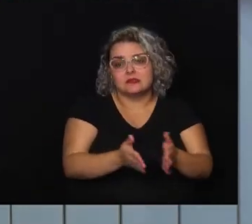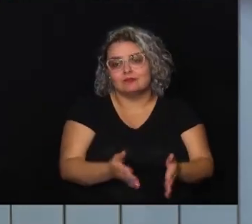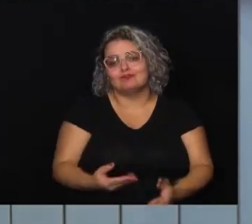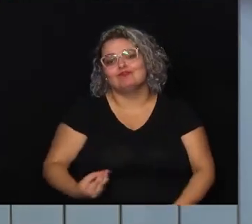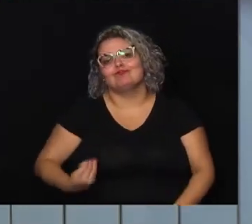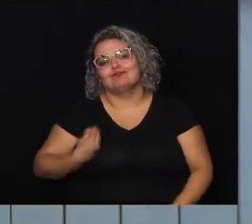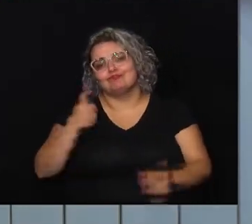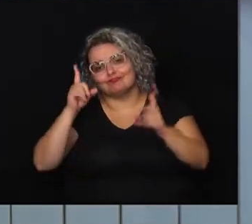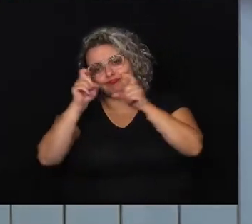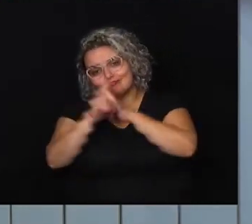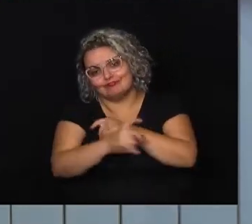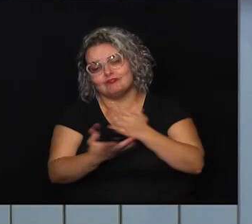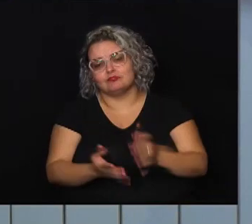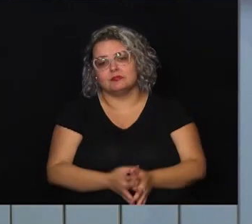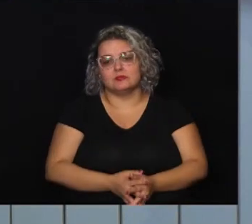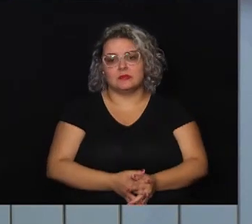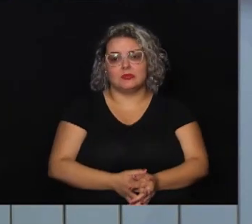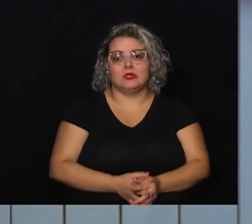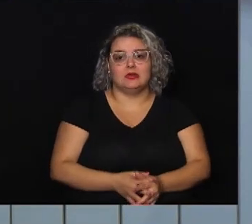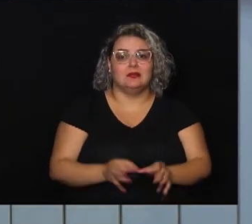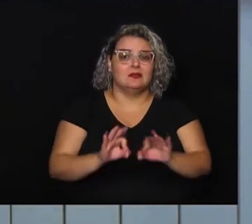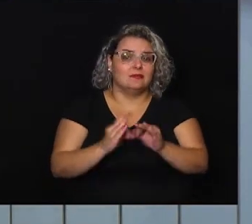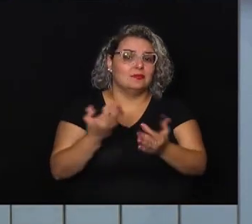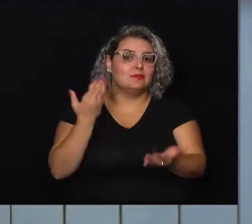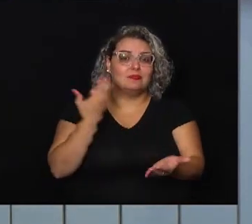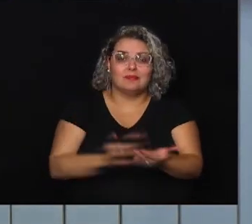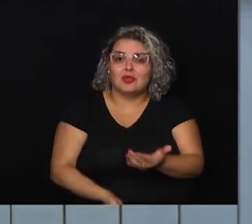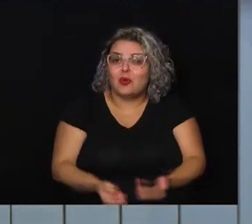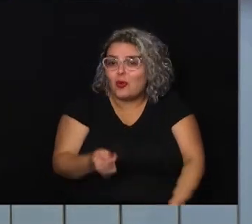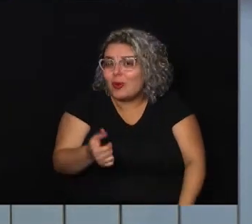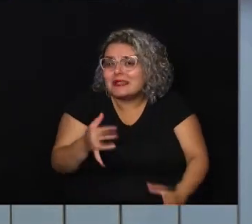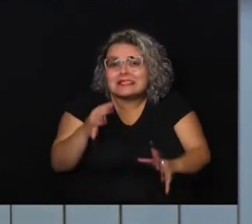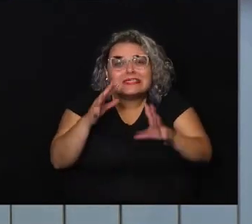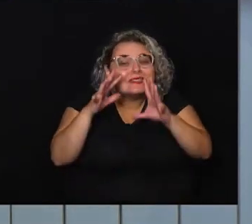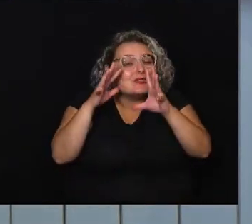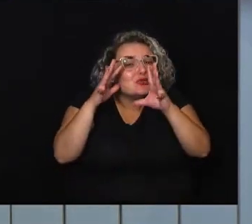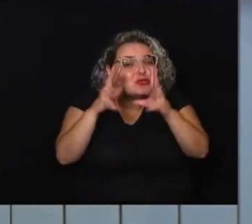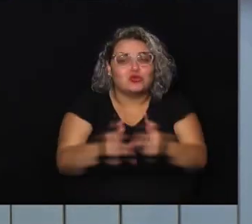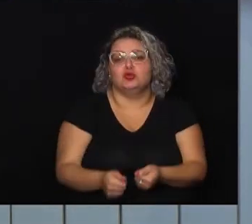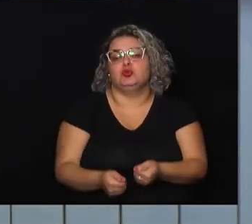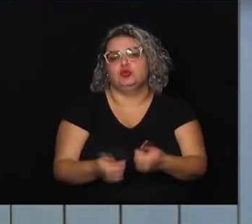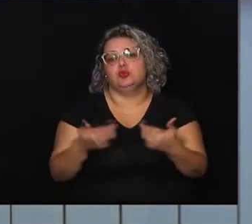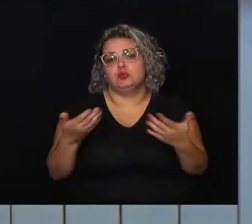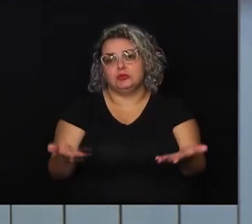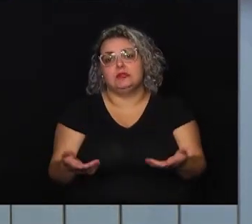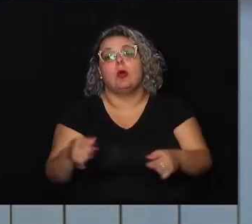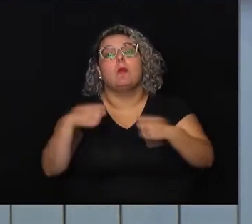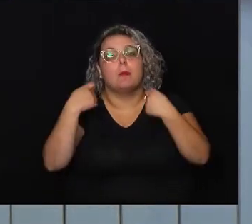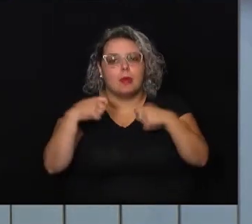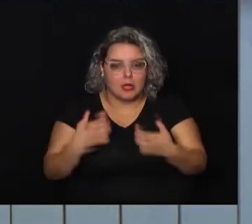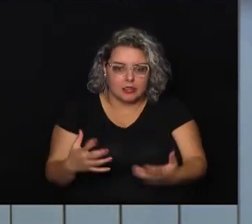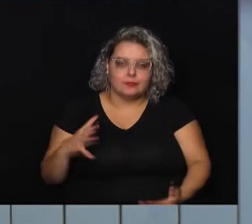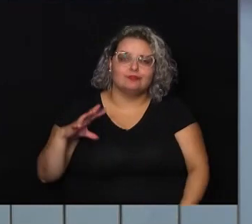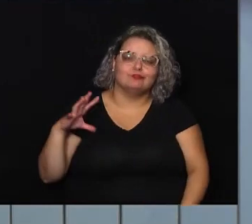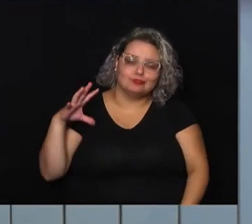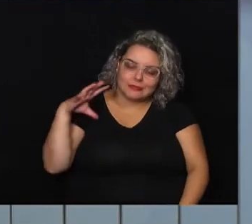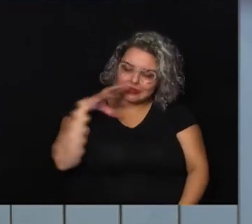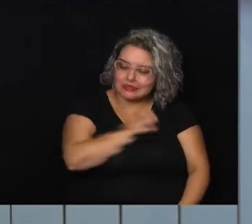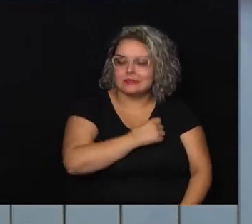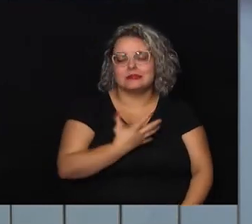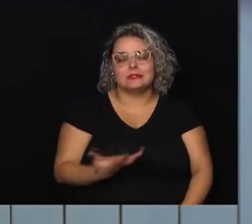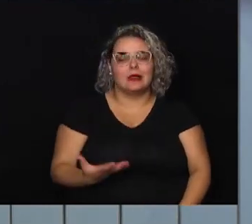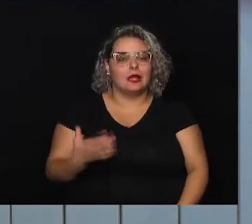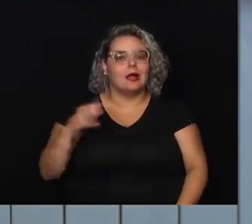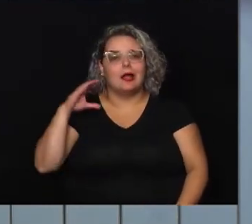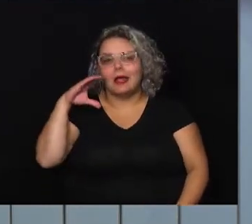por dificuldades. Há famílias que perderam praticamente tudo, né? Então essas precisam desse socorro emergencial e